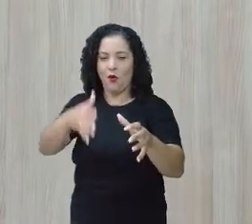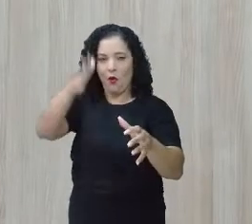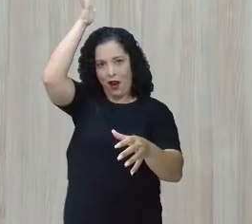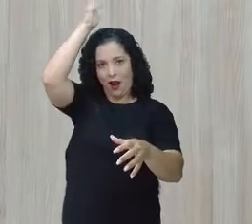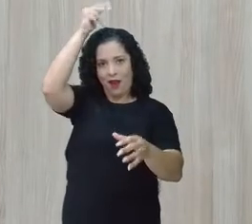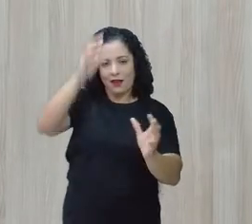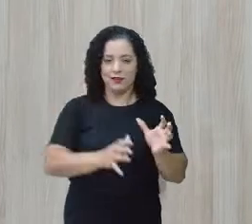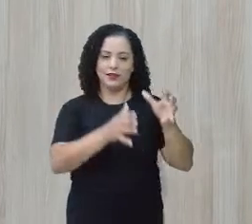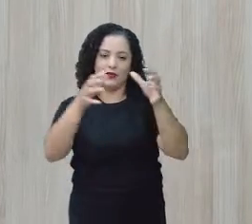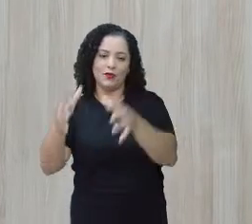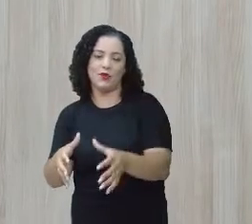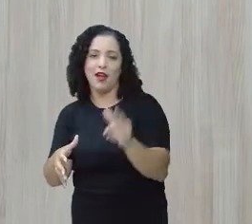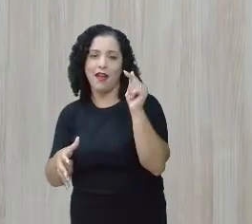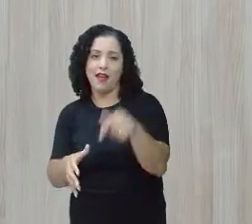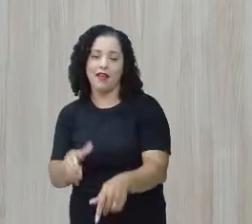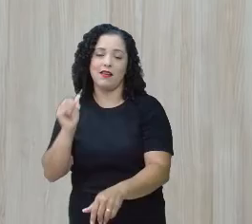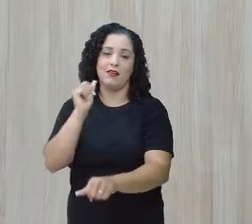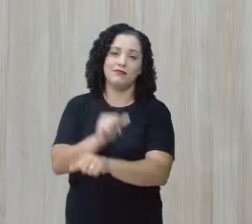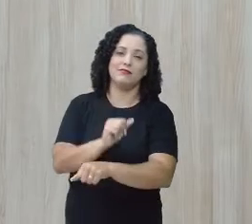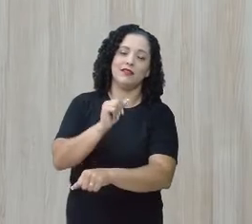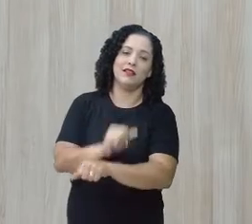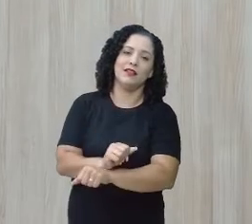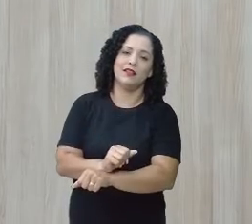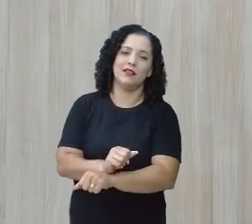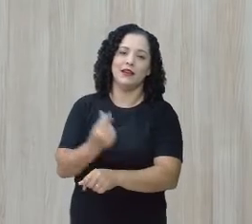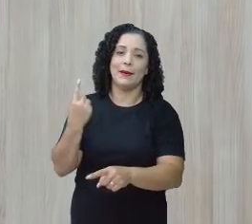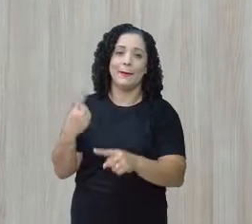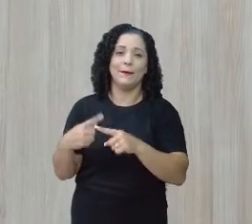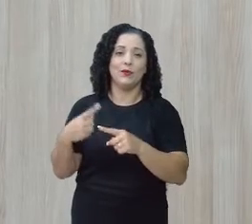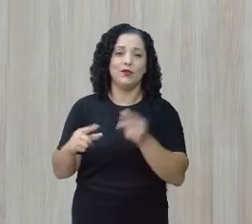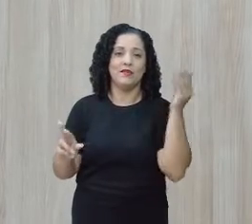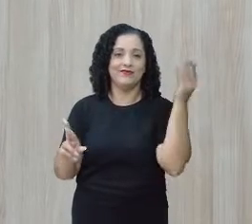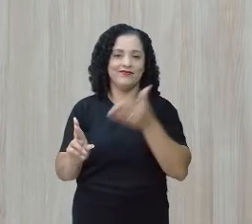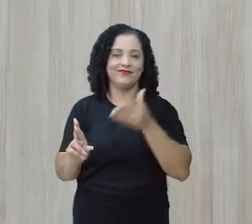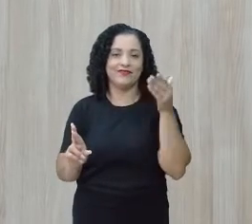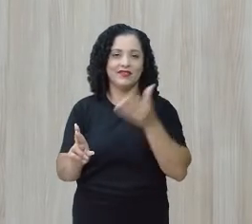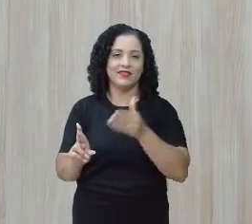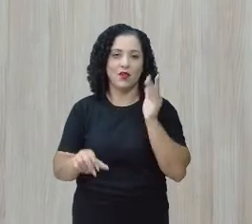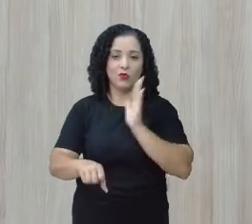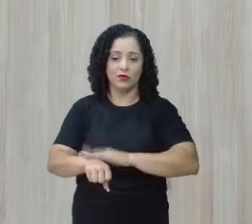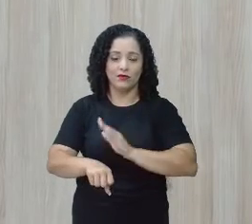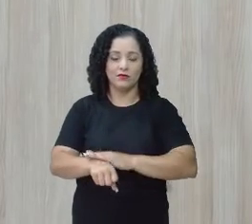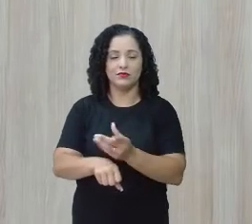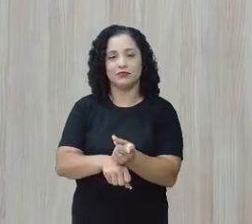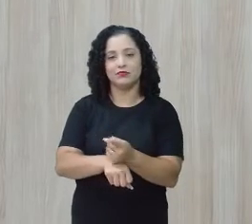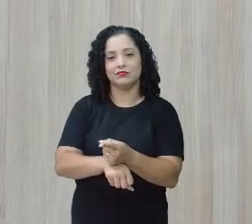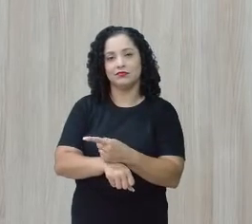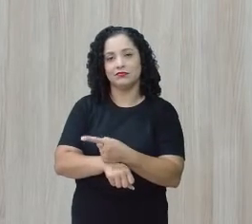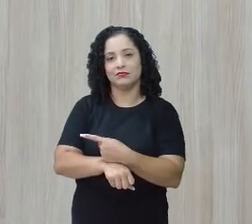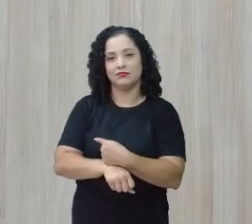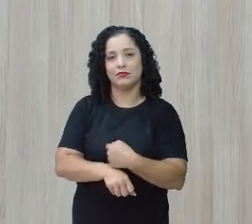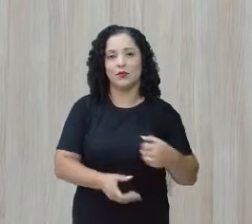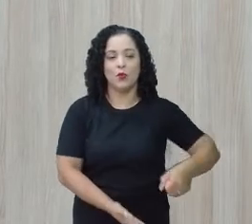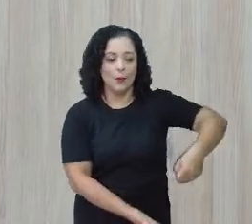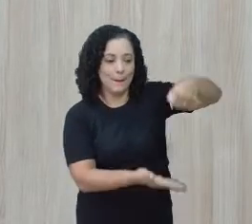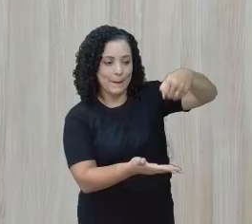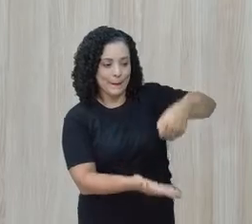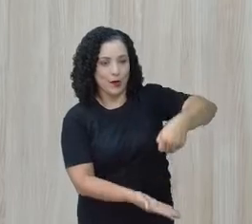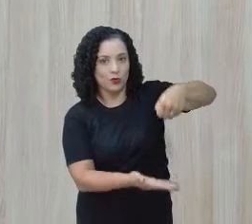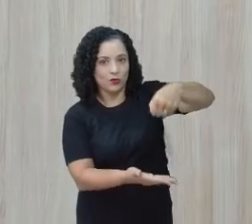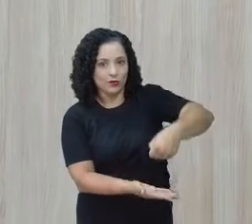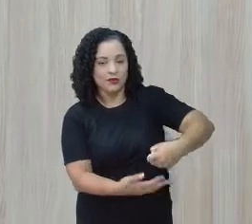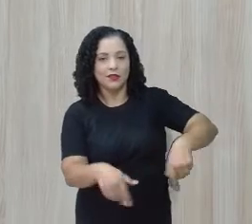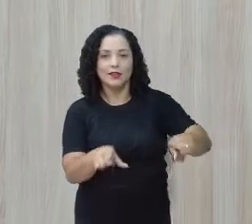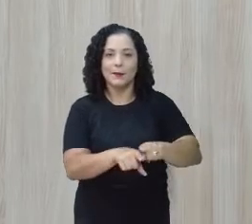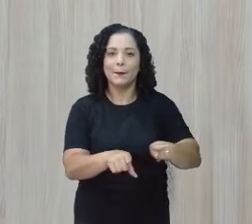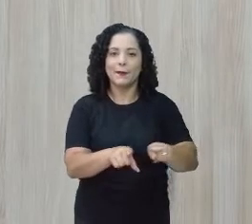baixo do volante, ela continuava ali em repouso, quietinha, à medida que o tempo ia passando. O baldinho também, o sol, olha,